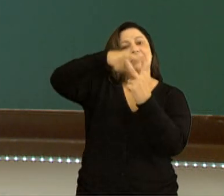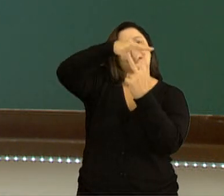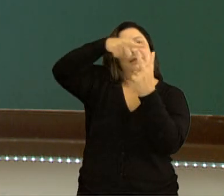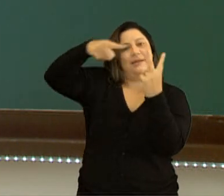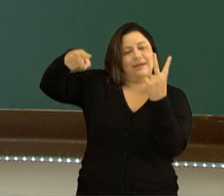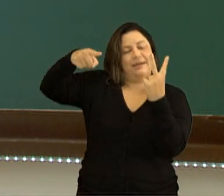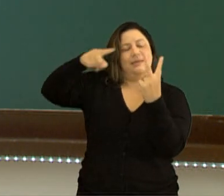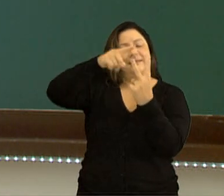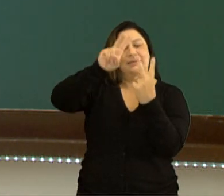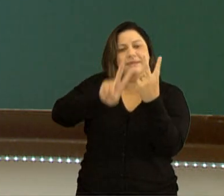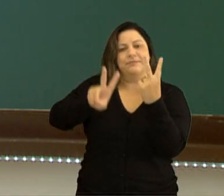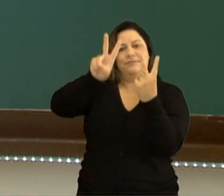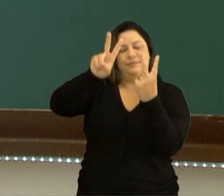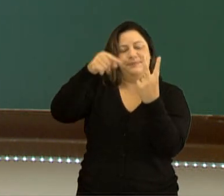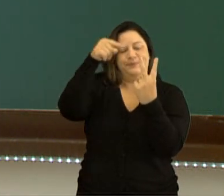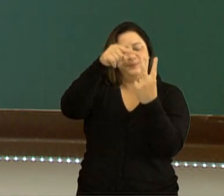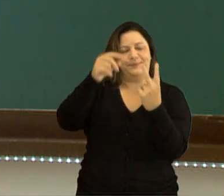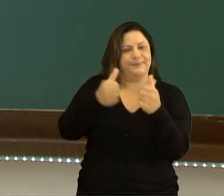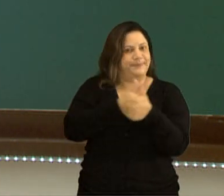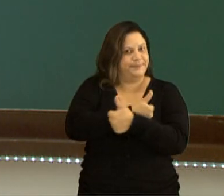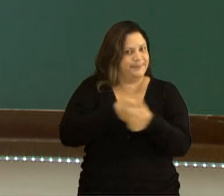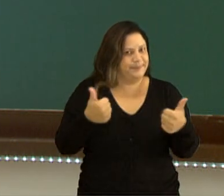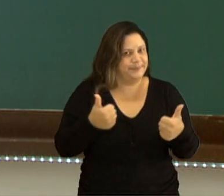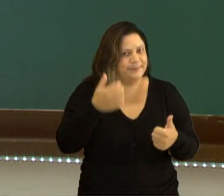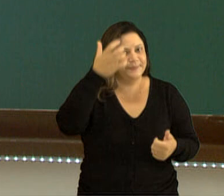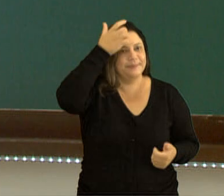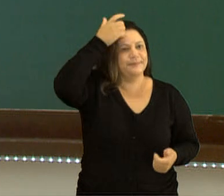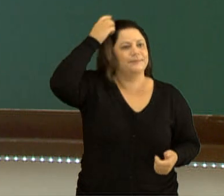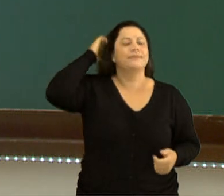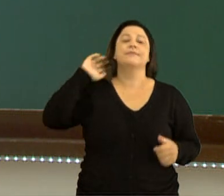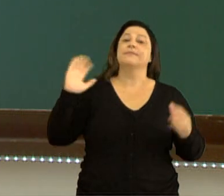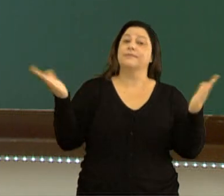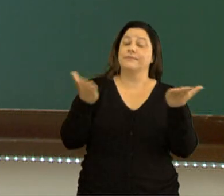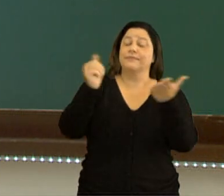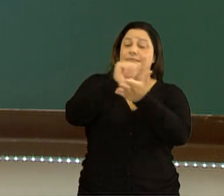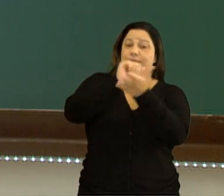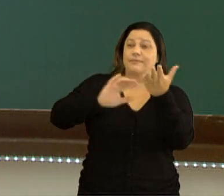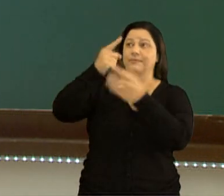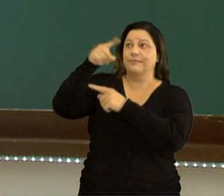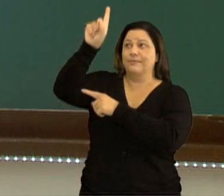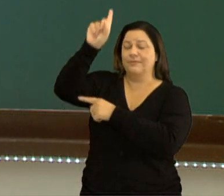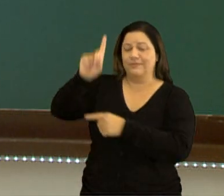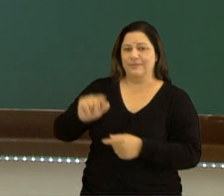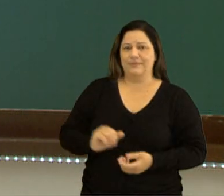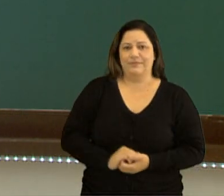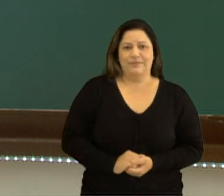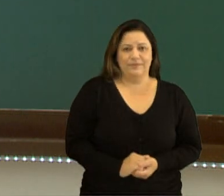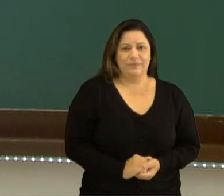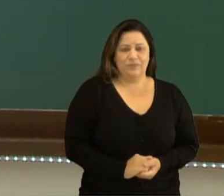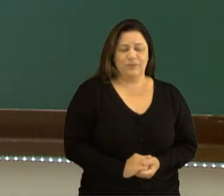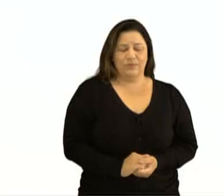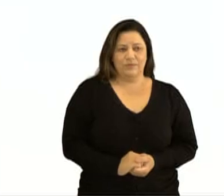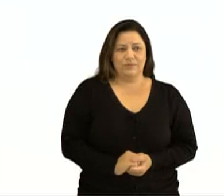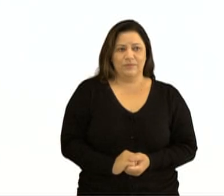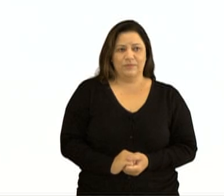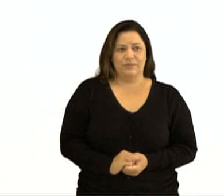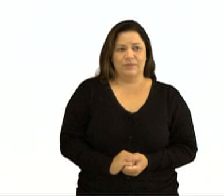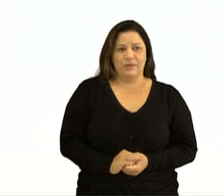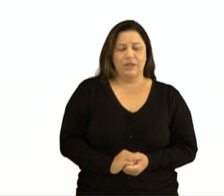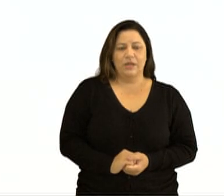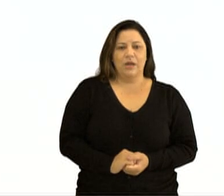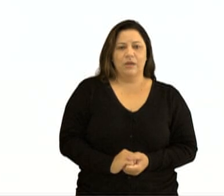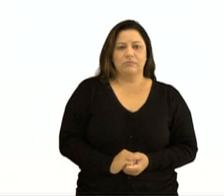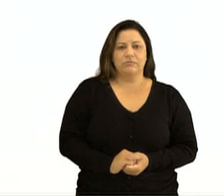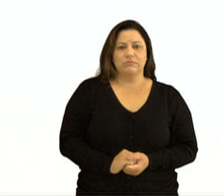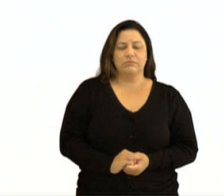o valor do desvio padrão. Tranquilo? Vamos agora então para o nosso último exercício do nosso vídeo de hoje. Os dados a seguir